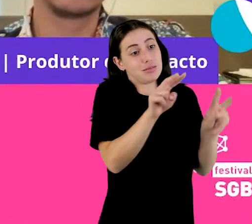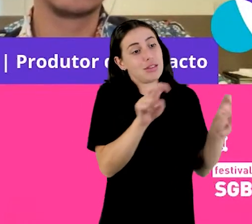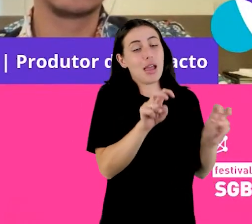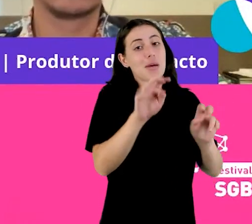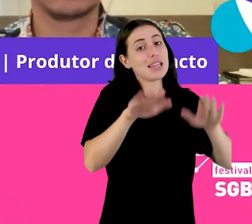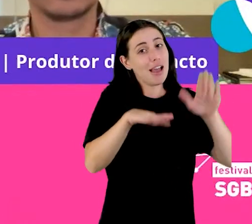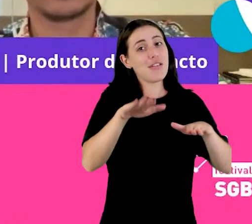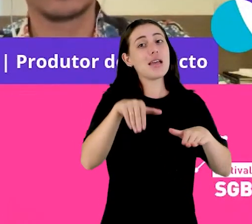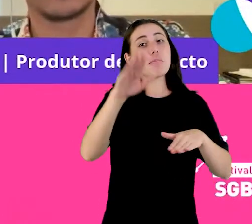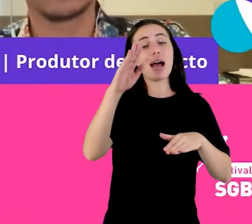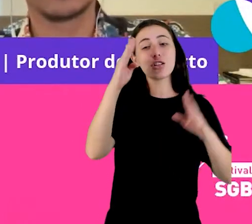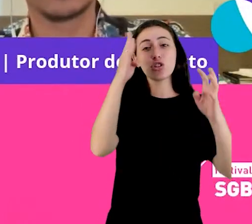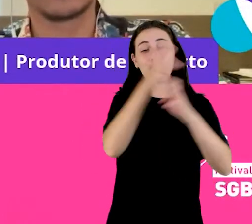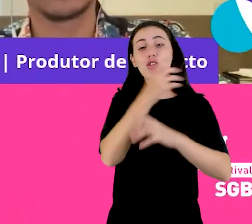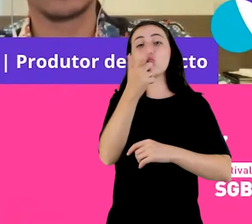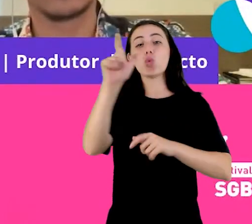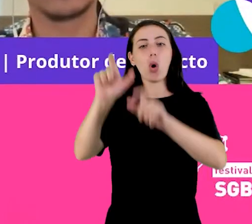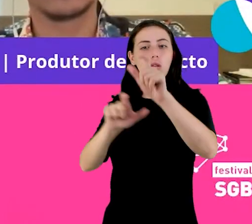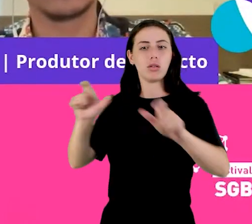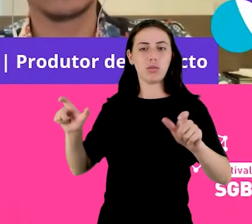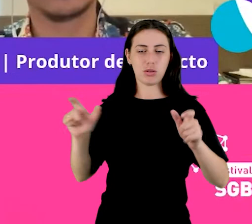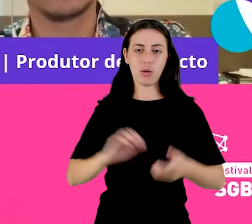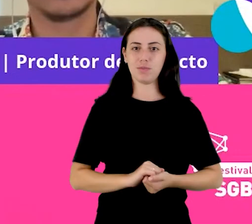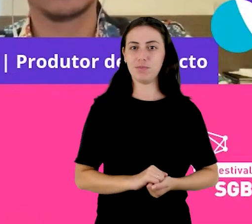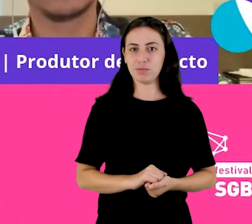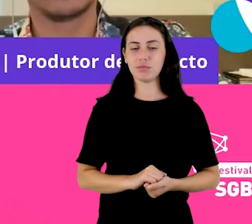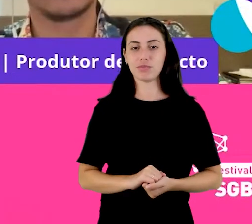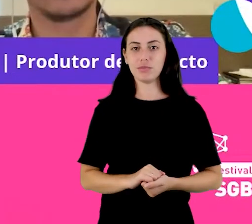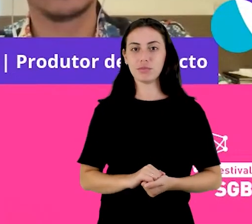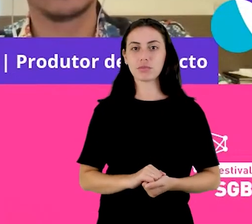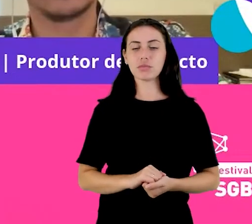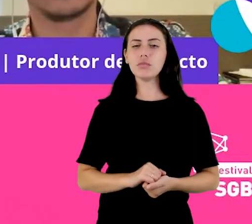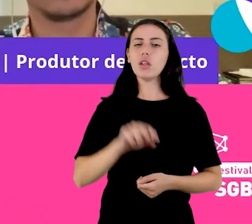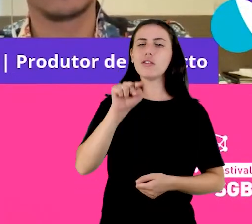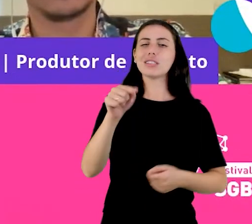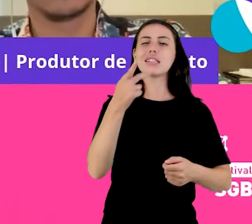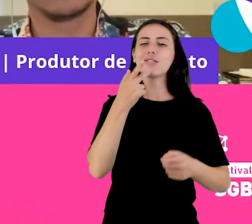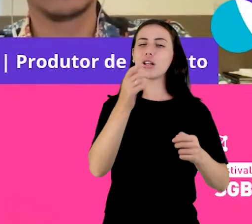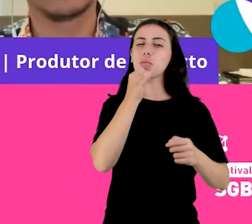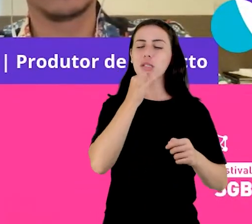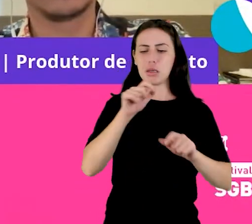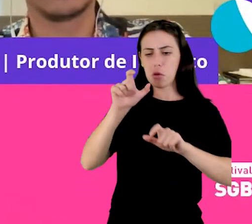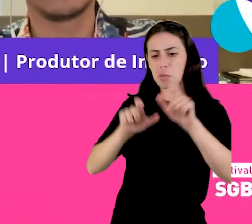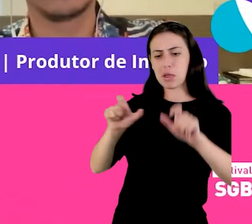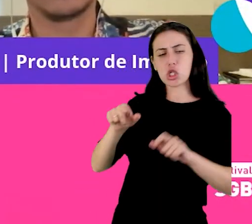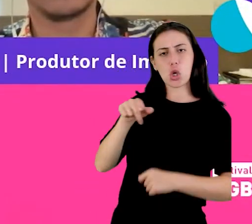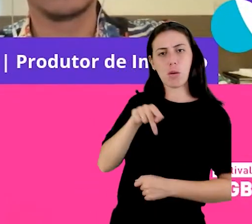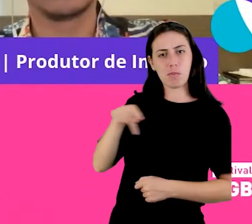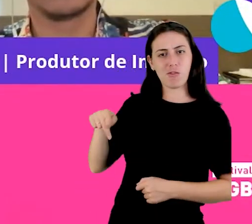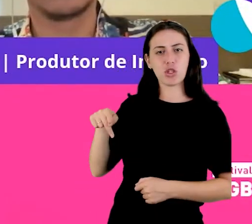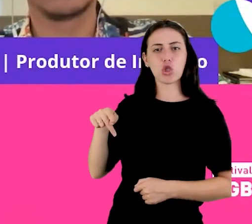de discutir assuntos que ainda são poucos falados. Você comentou, a gente teve uma conversa antes, você comentou que